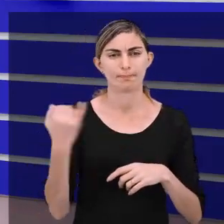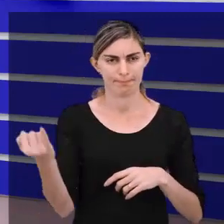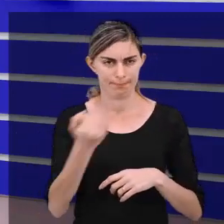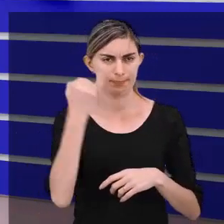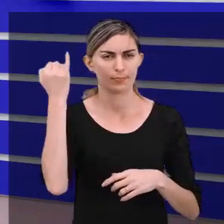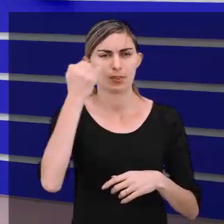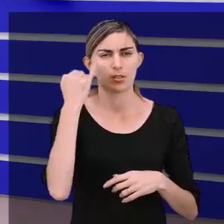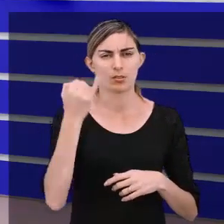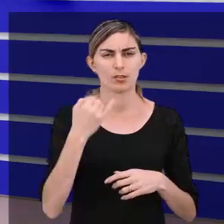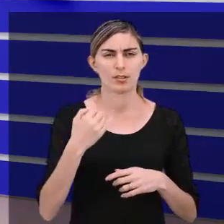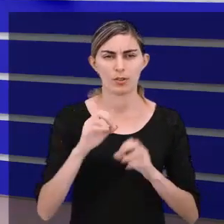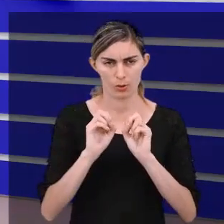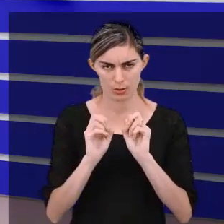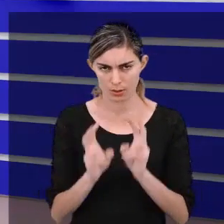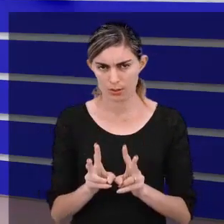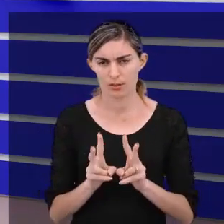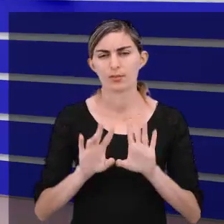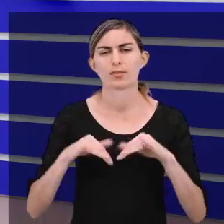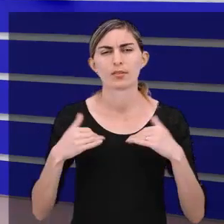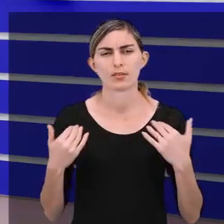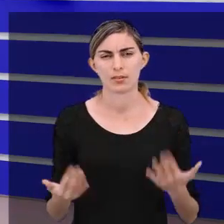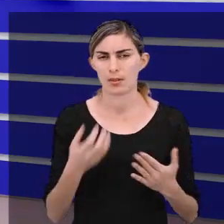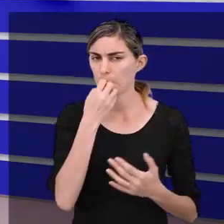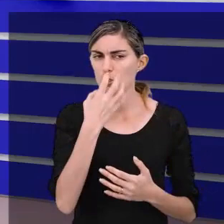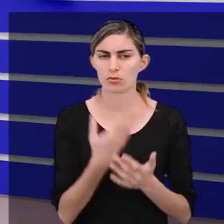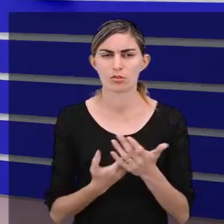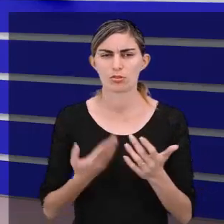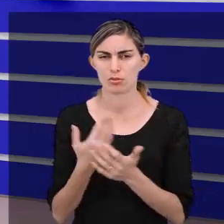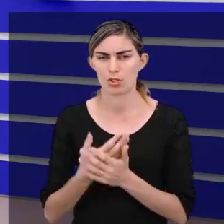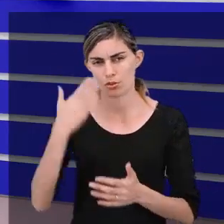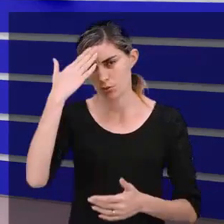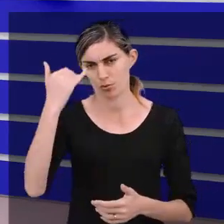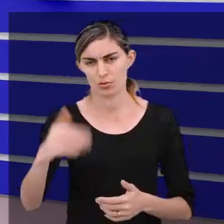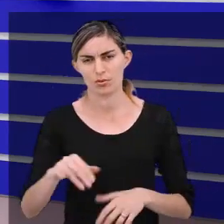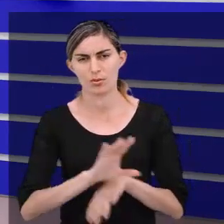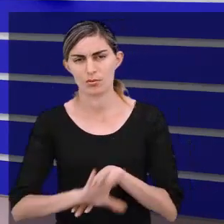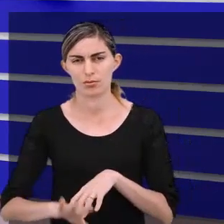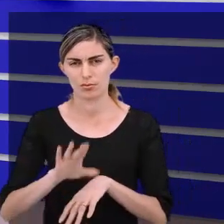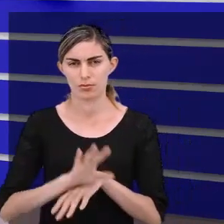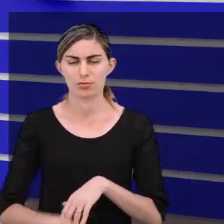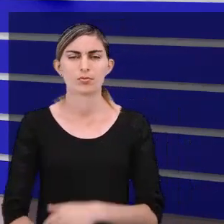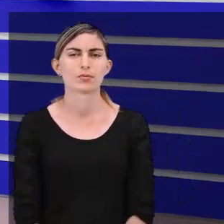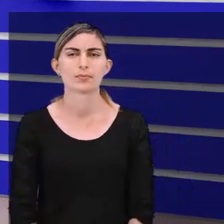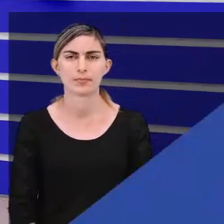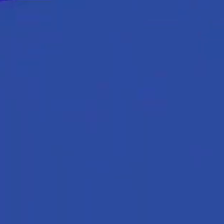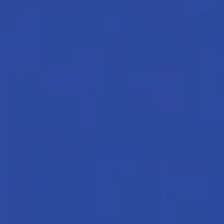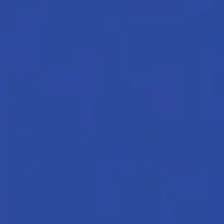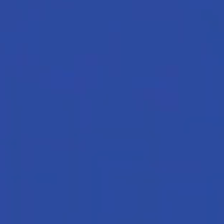importante, ok? Então, bons estudos e sucesso no curso.